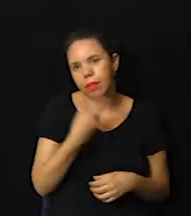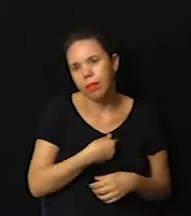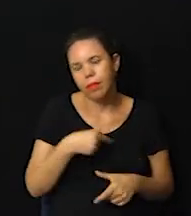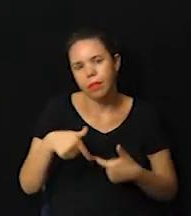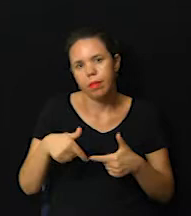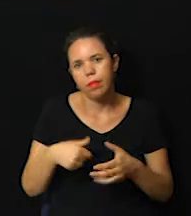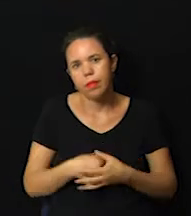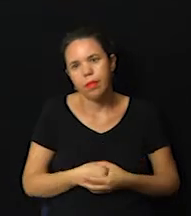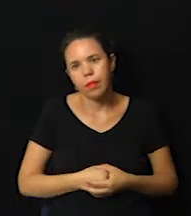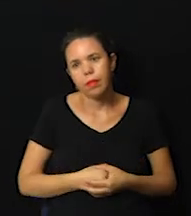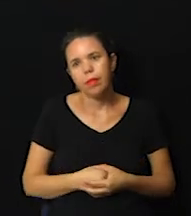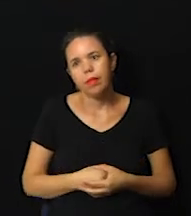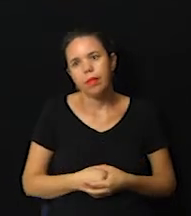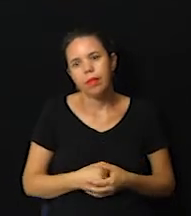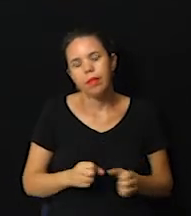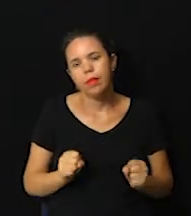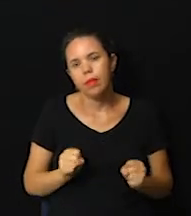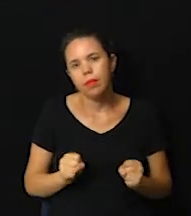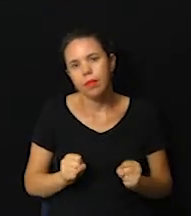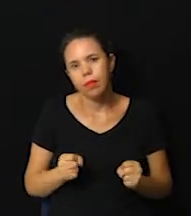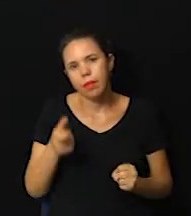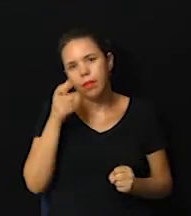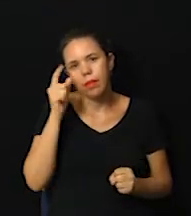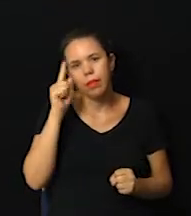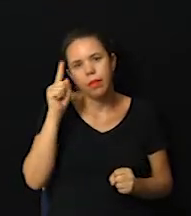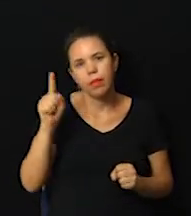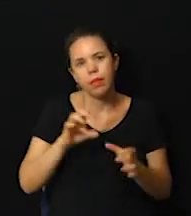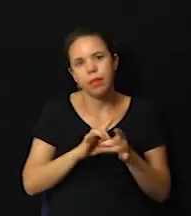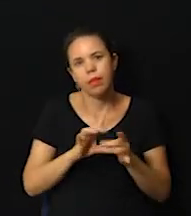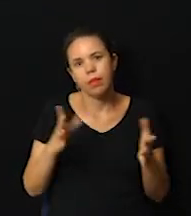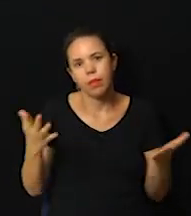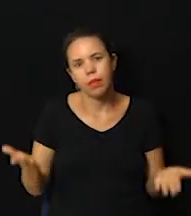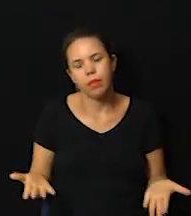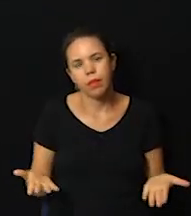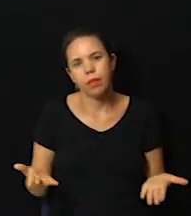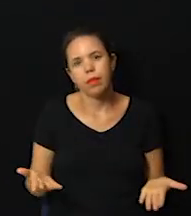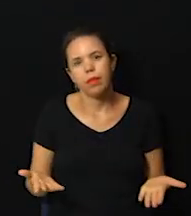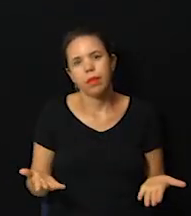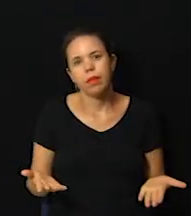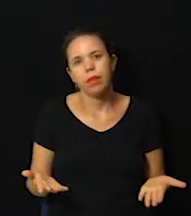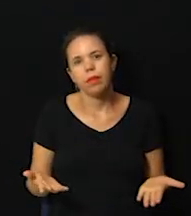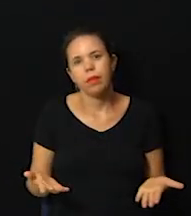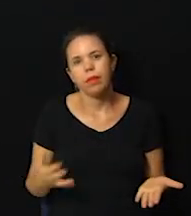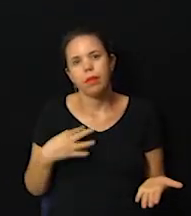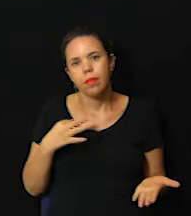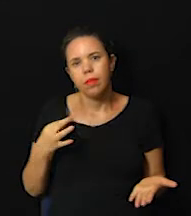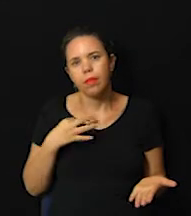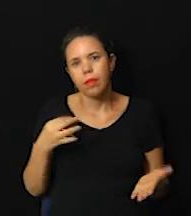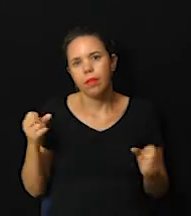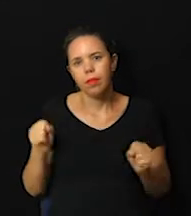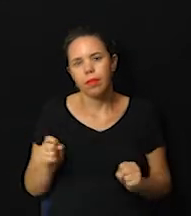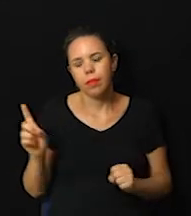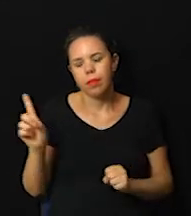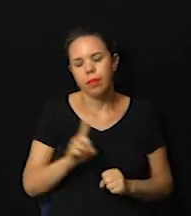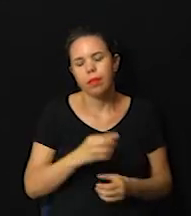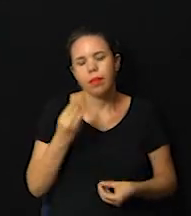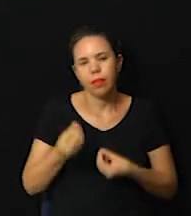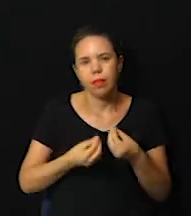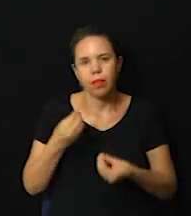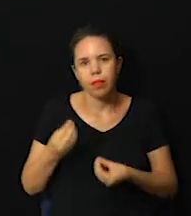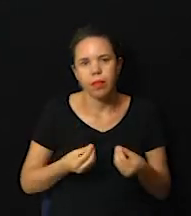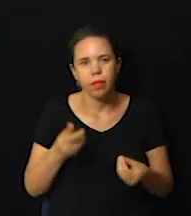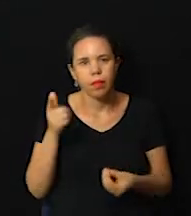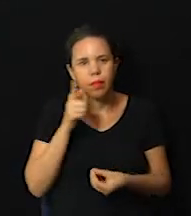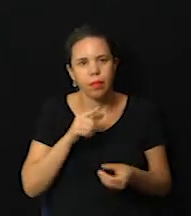nosso trabalho, para a gente poder ver o dia que ela está disponível, porque a gente se encaixa no dia que o voluntário pode, como ele pode e o